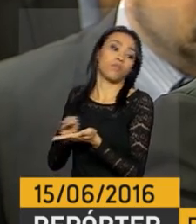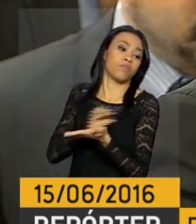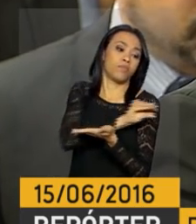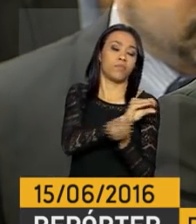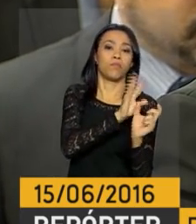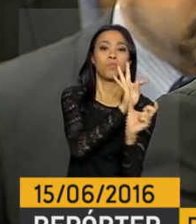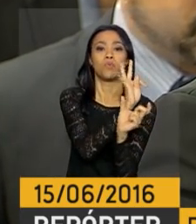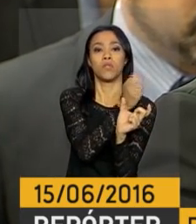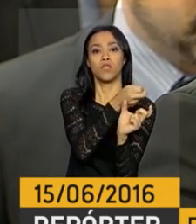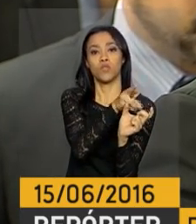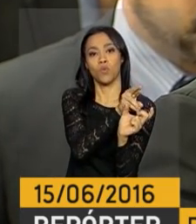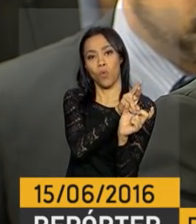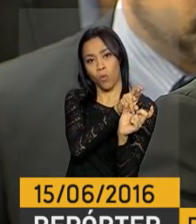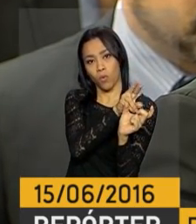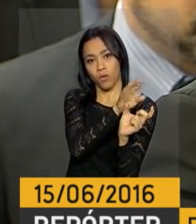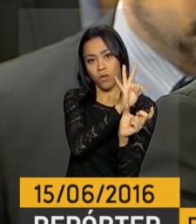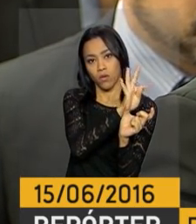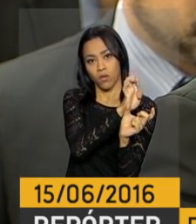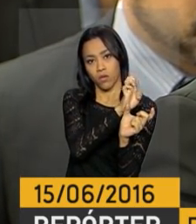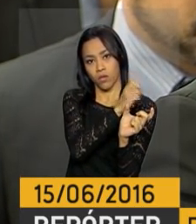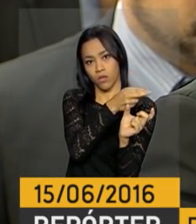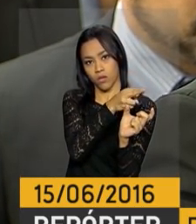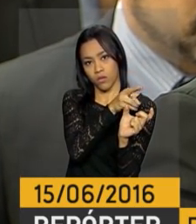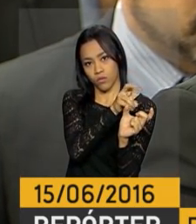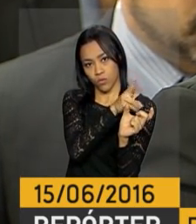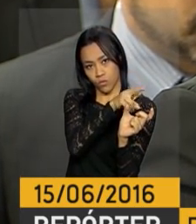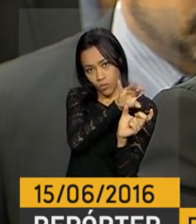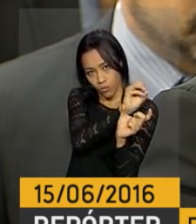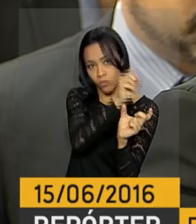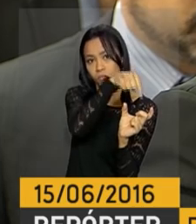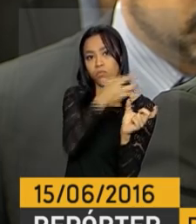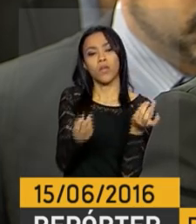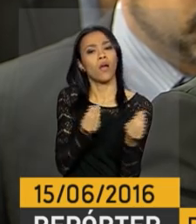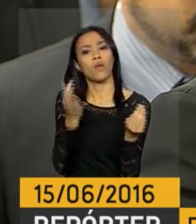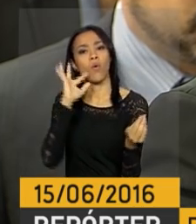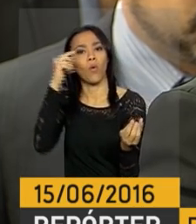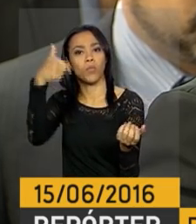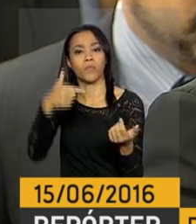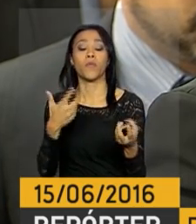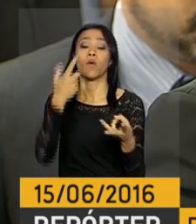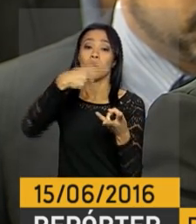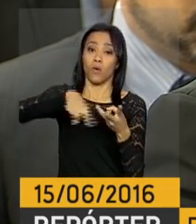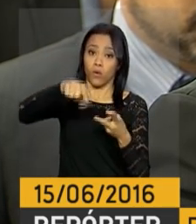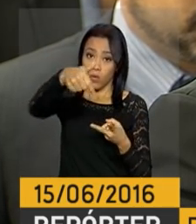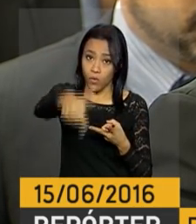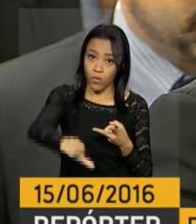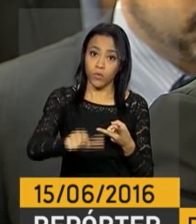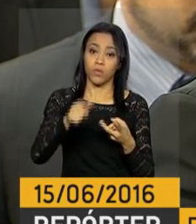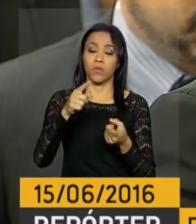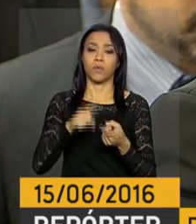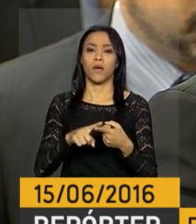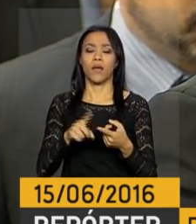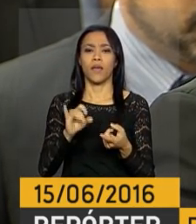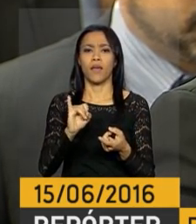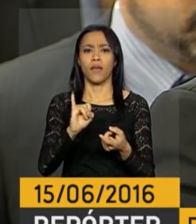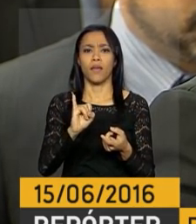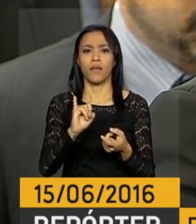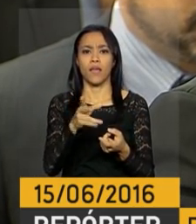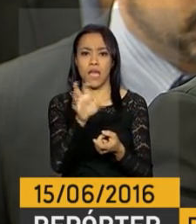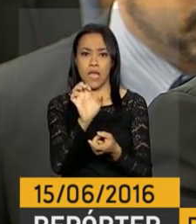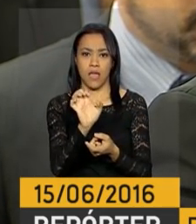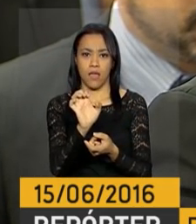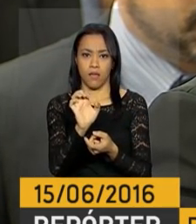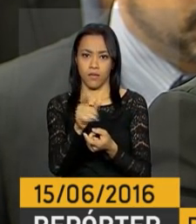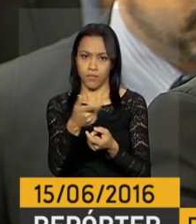uma reestruturação desse sistema tributário, né, das micro pequenas empresas. Eh, isso deve gerar uma renúncia fiscal de R 1,8 bilhão deais, mas por outro lado,